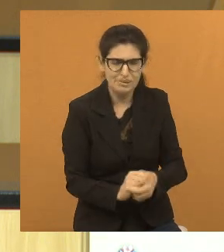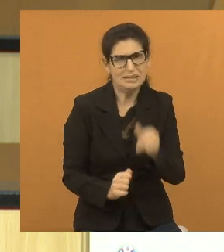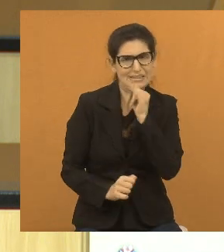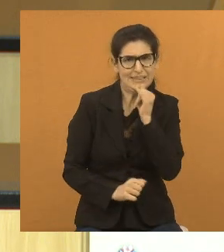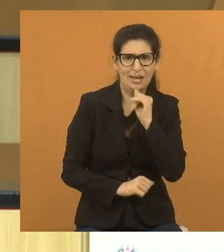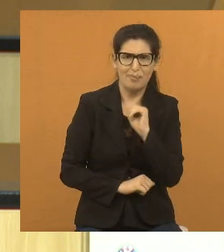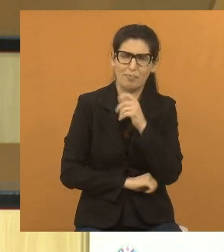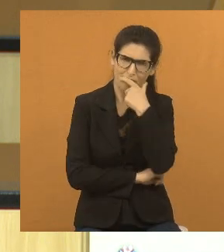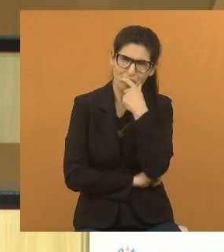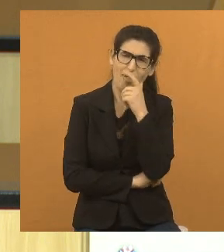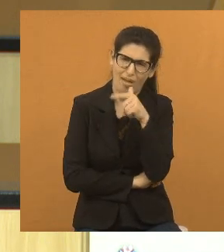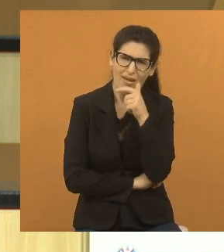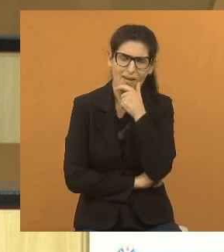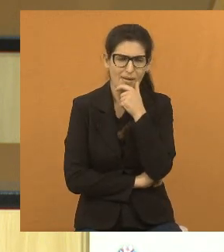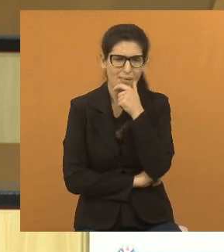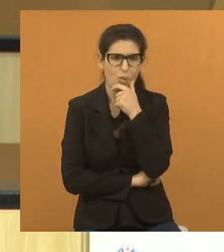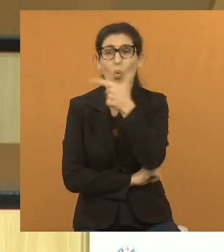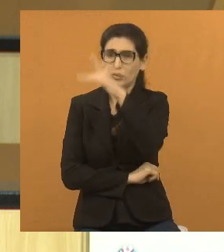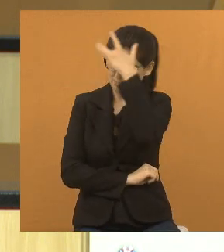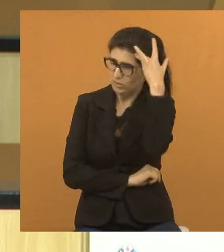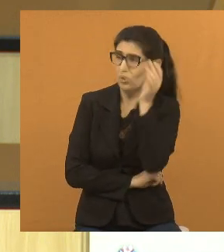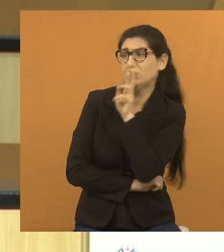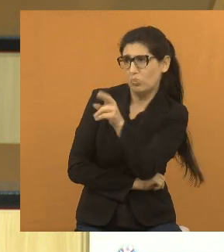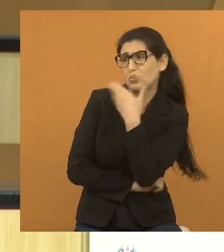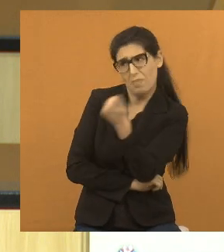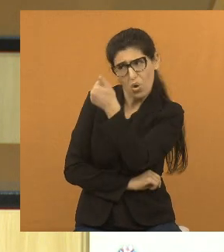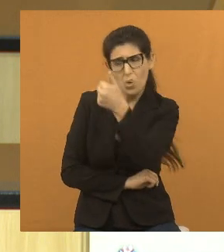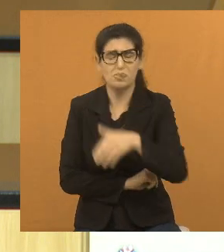para responder,